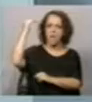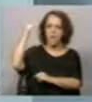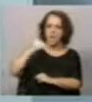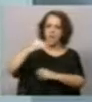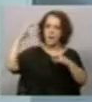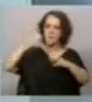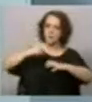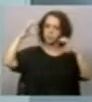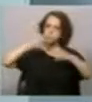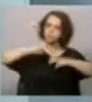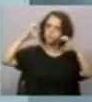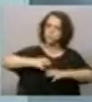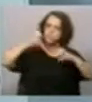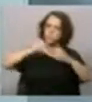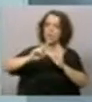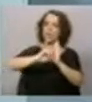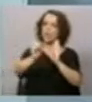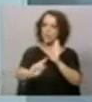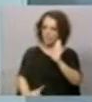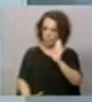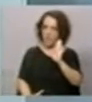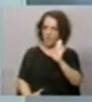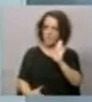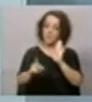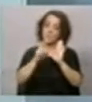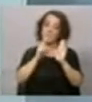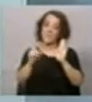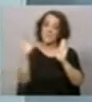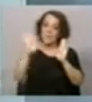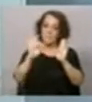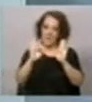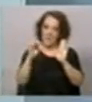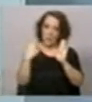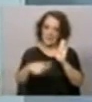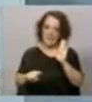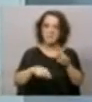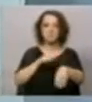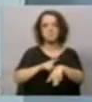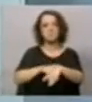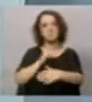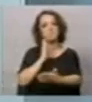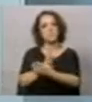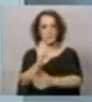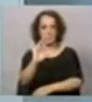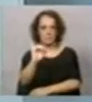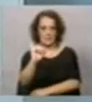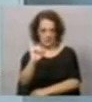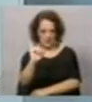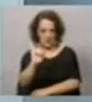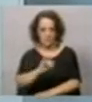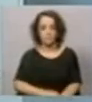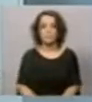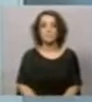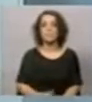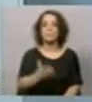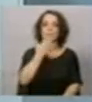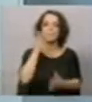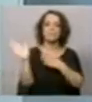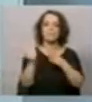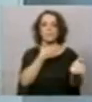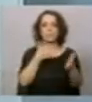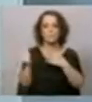vezes fortes e acompanhados de trovada, por isso está emitido um aviso amarelo também aqui, até por volta das 12 horas. O vento irá superar moderado a